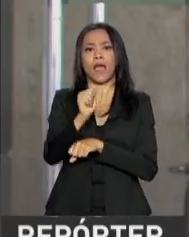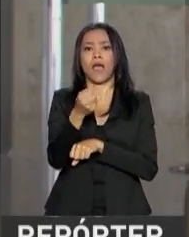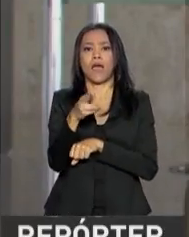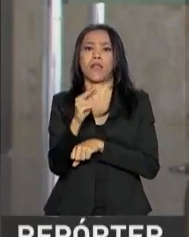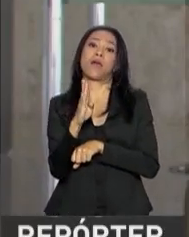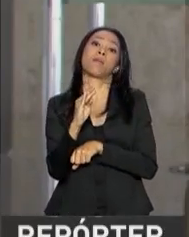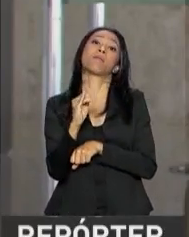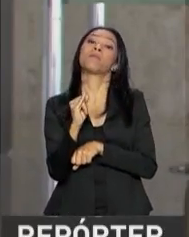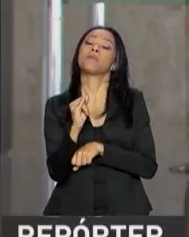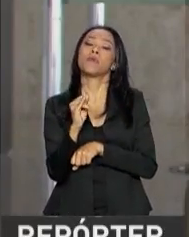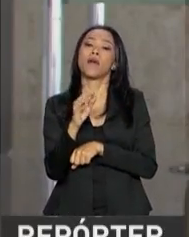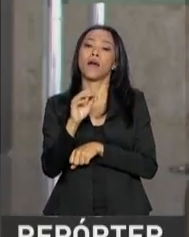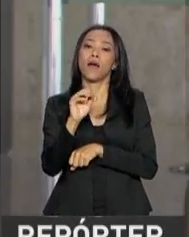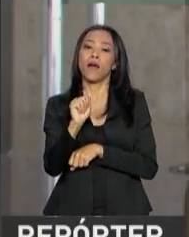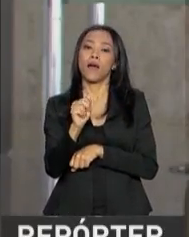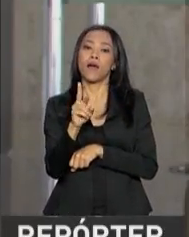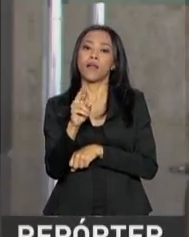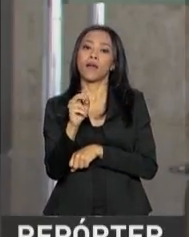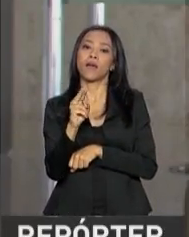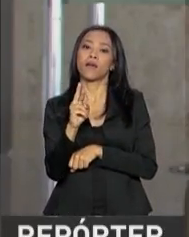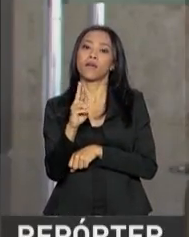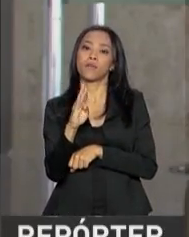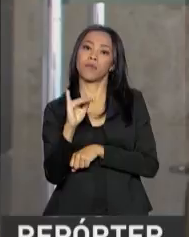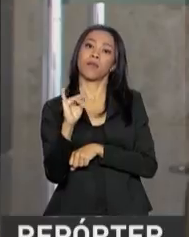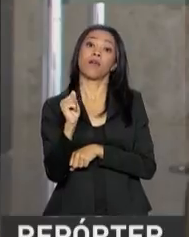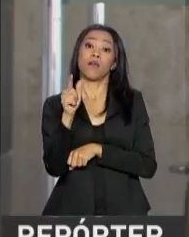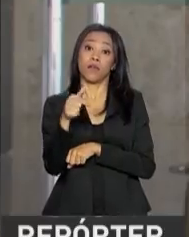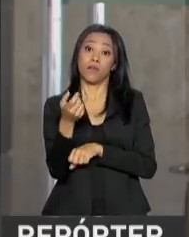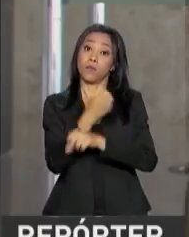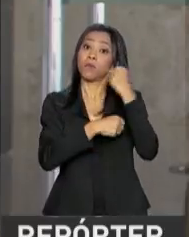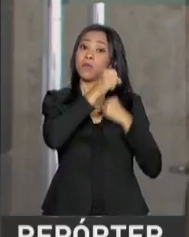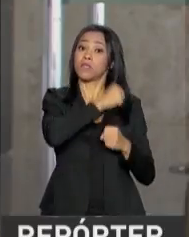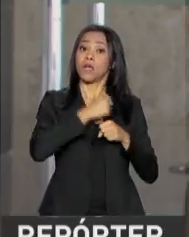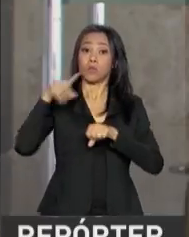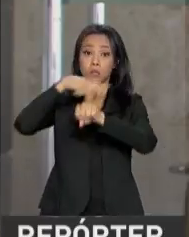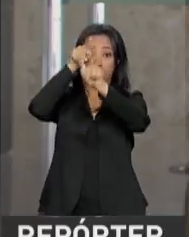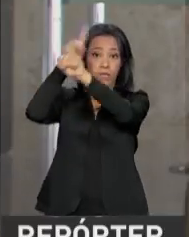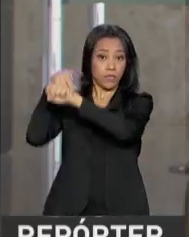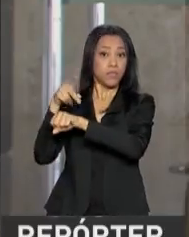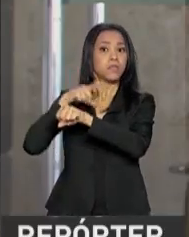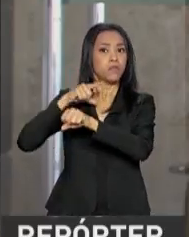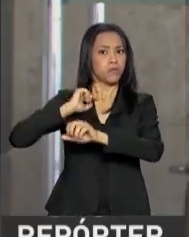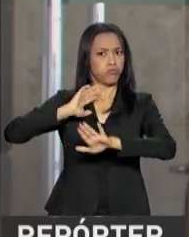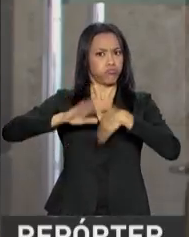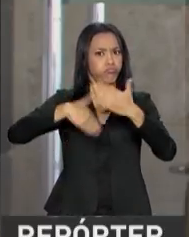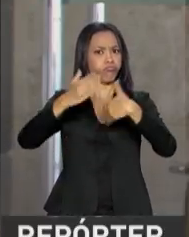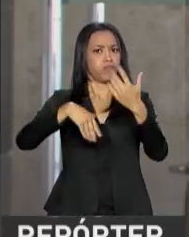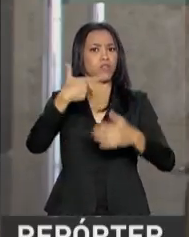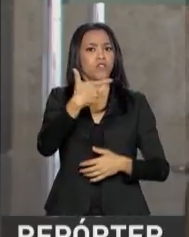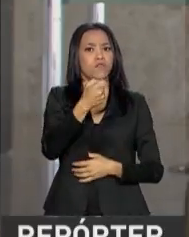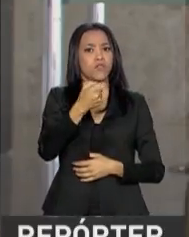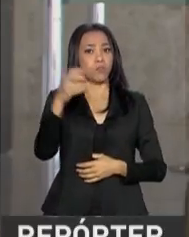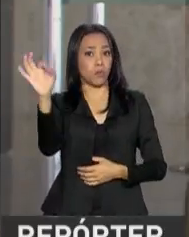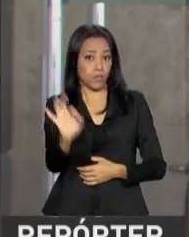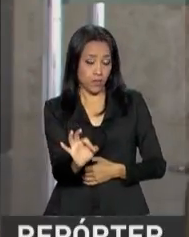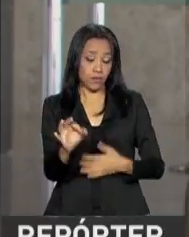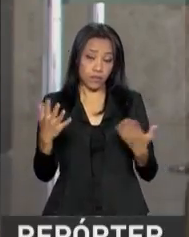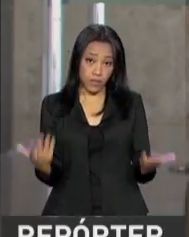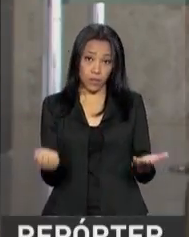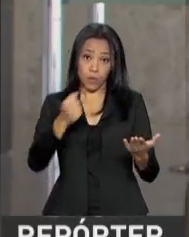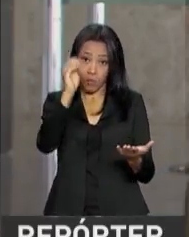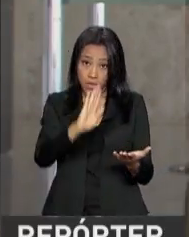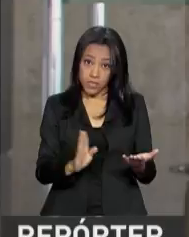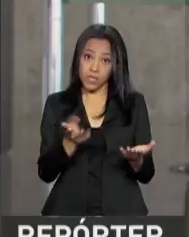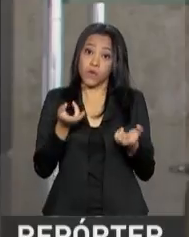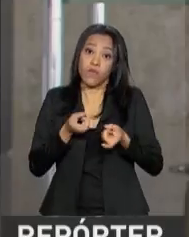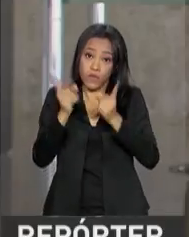e os países da região que no ano passado é registrar um registrou um crescimento de 20% o brasil